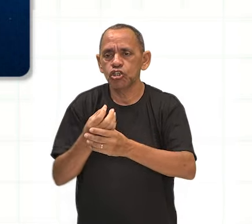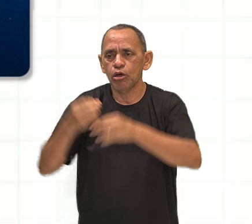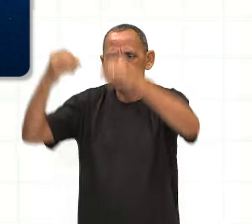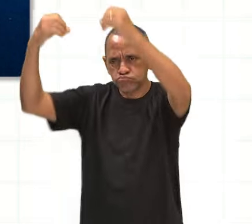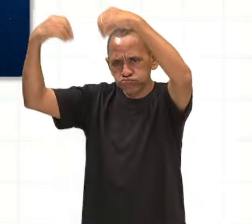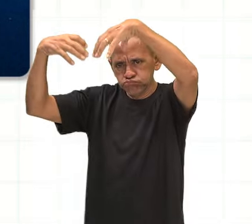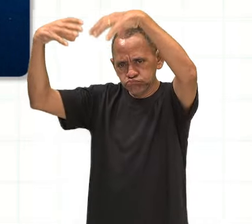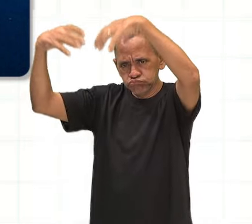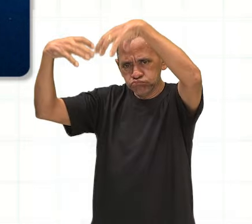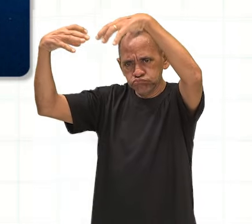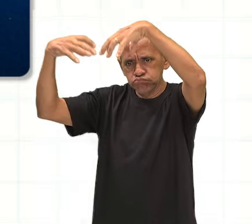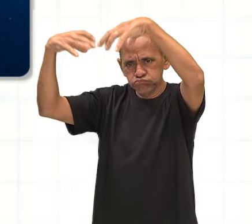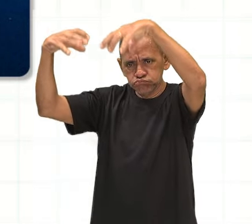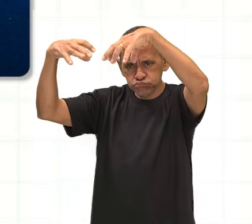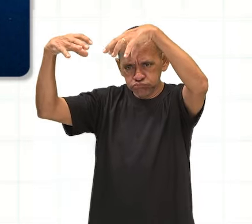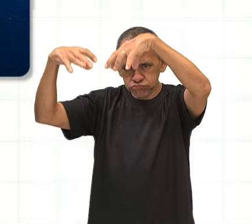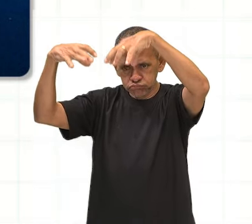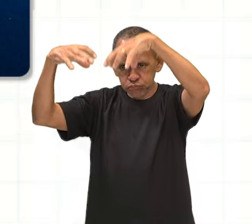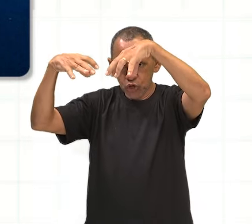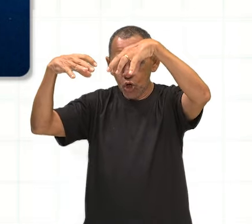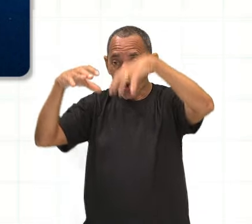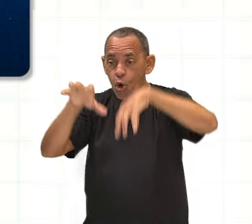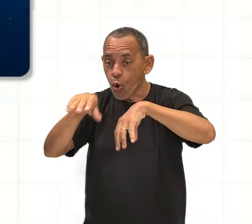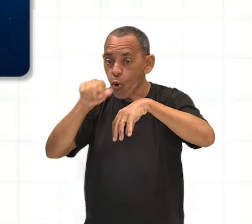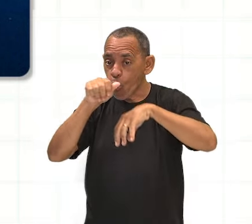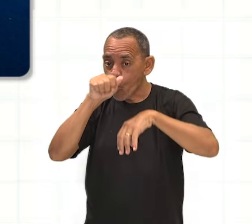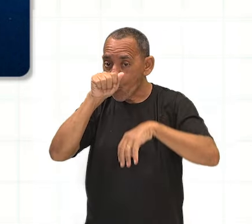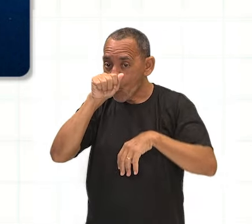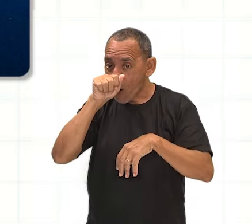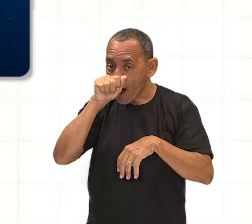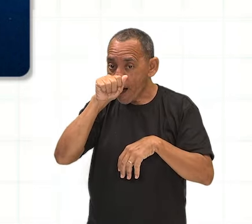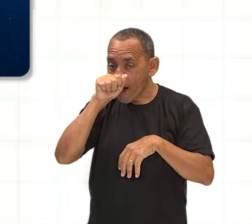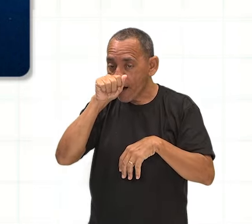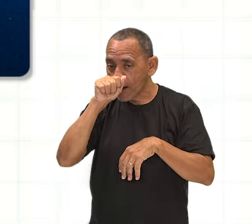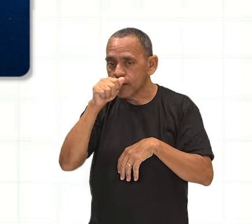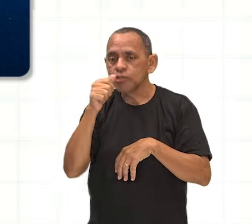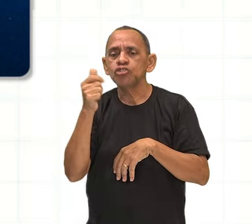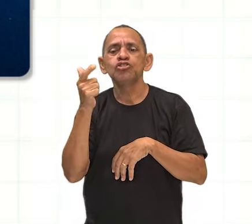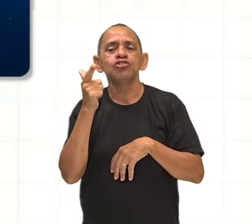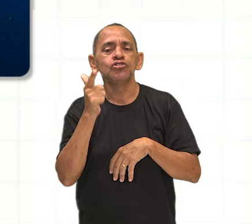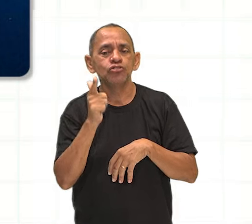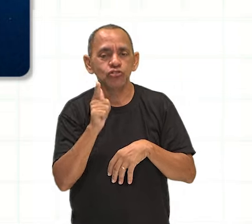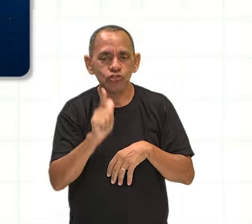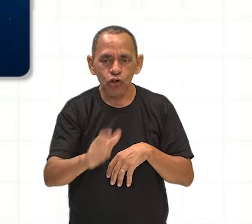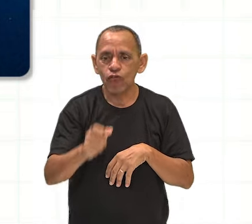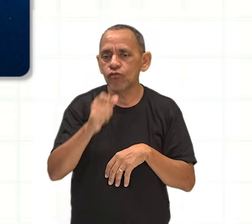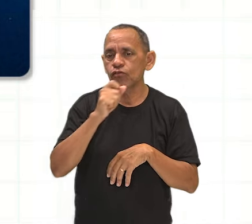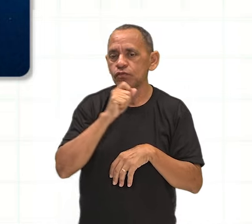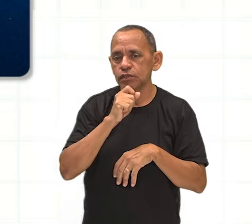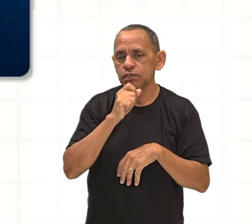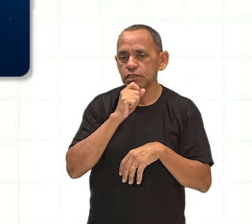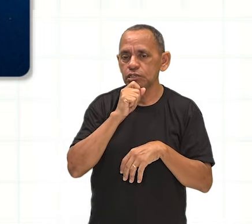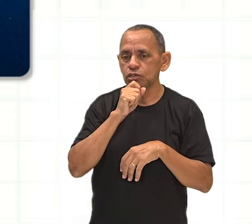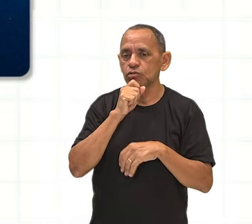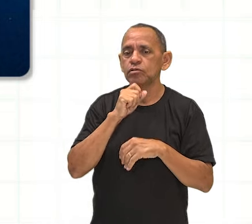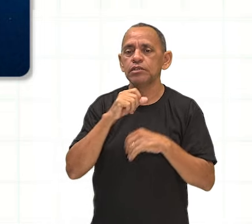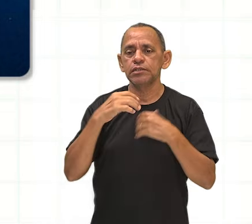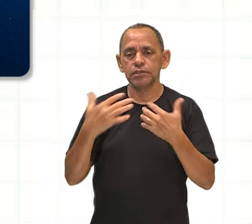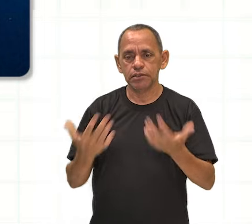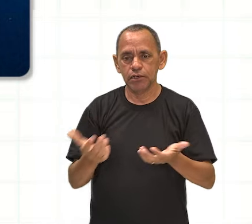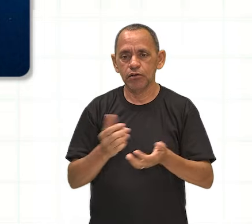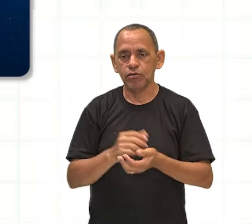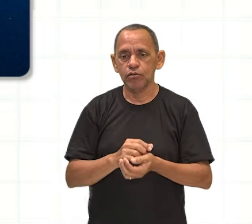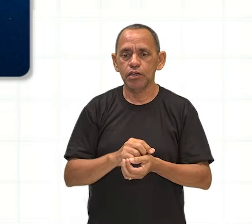chuvas fazem o quê? Esse ar esfriar novamente e aí ele vai voltar ali, né, para essa